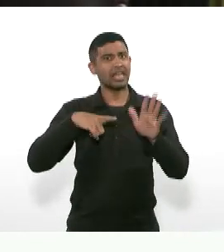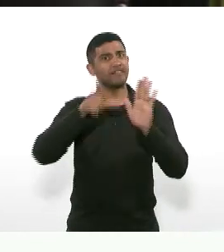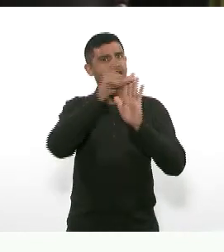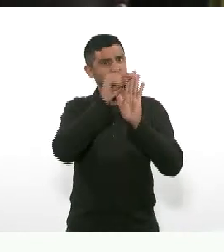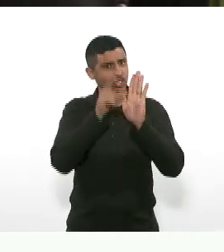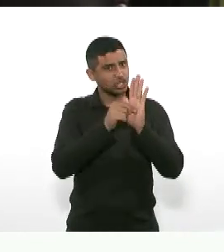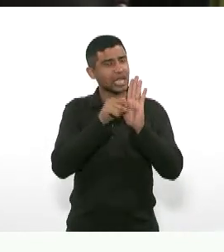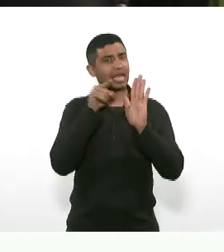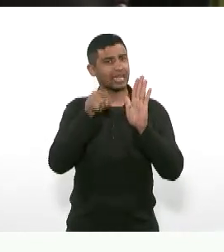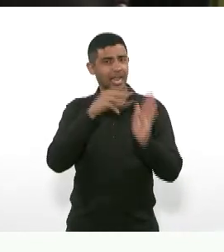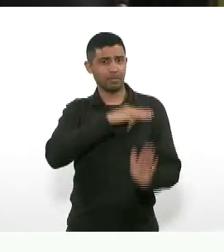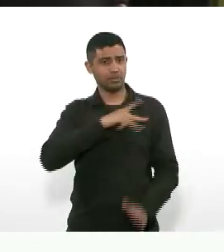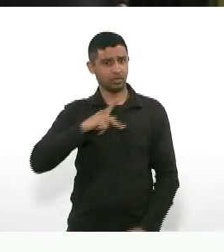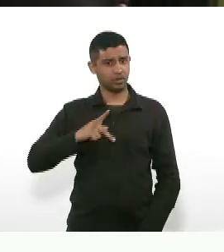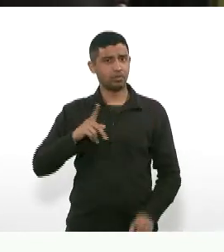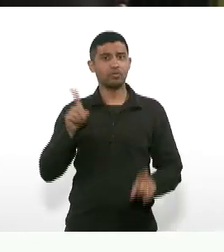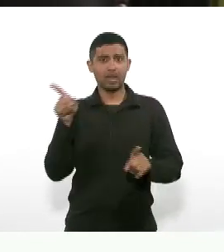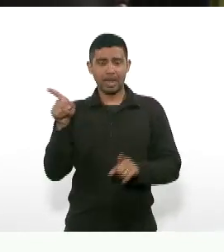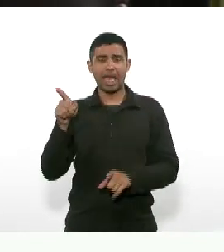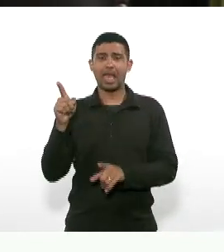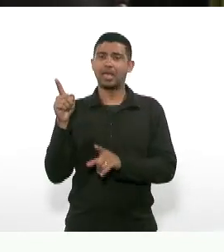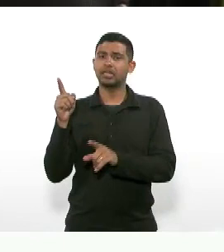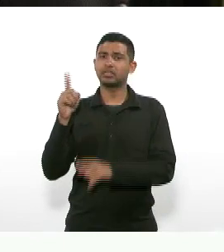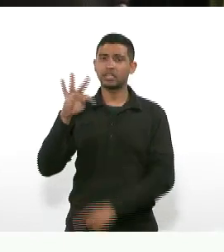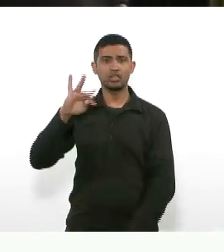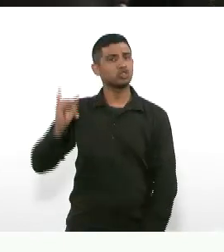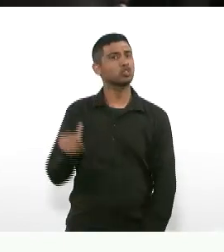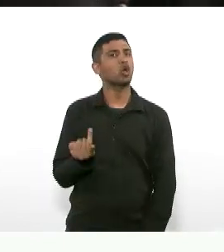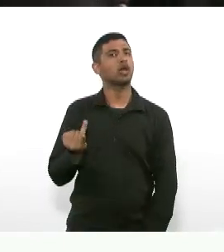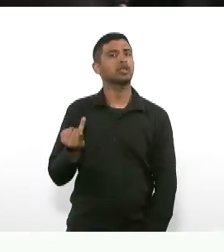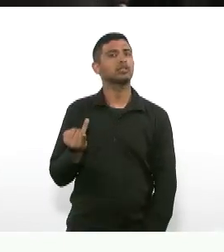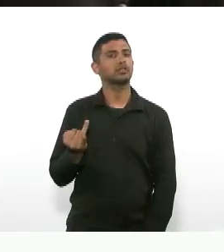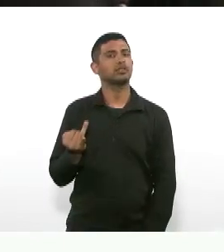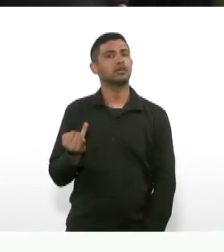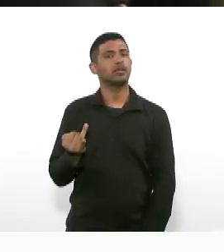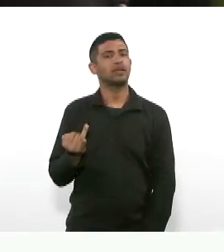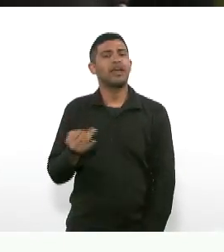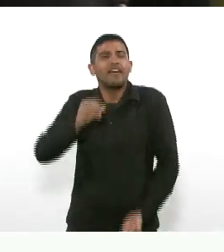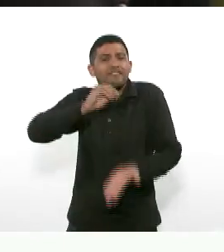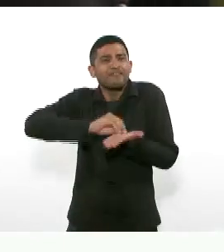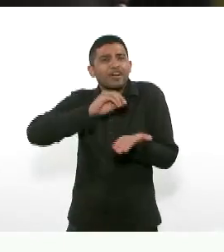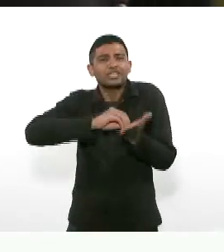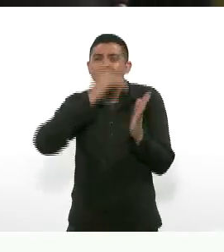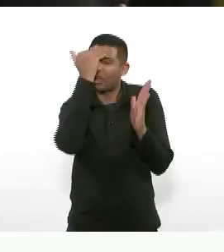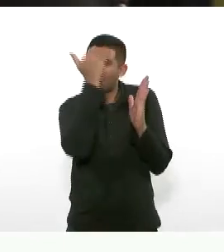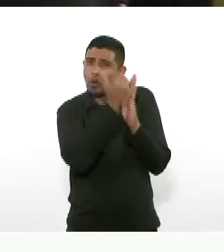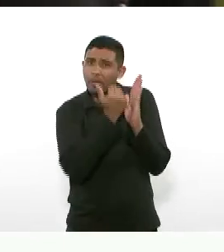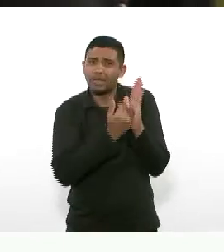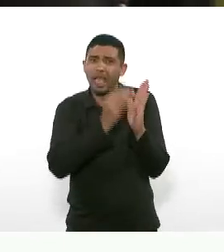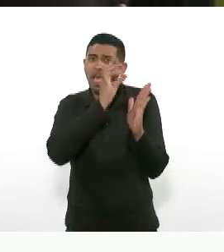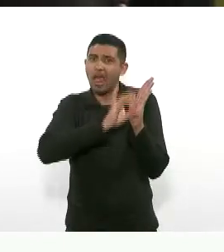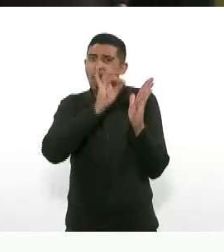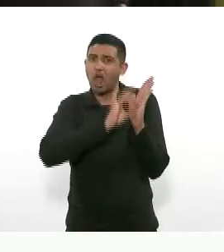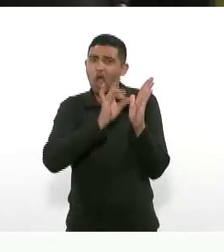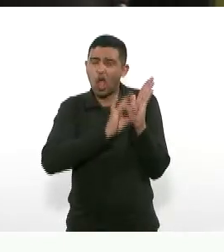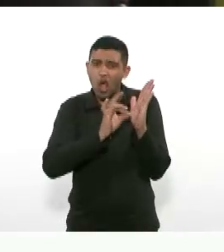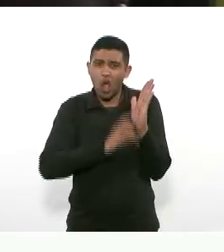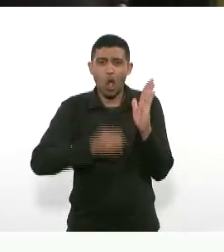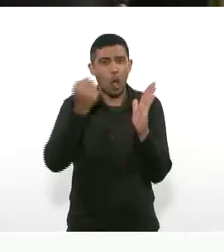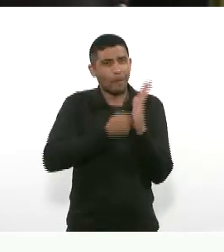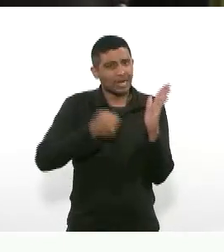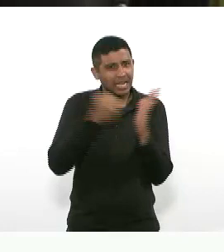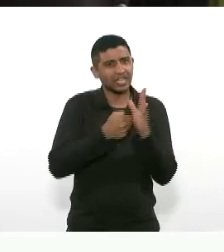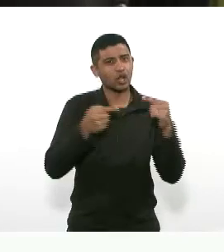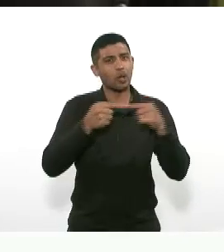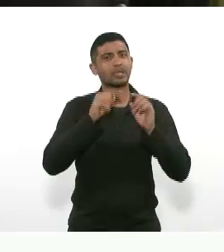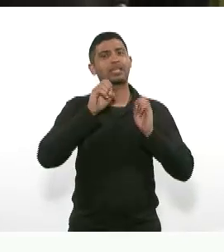Ministério Público, do Tribunal de Contas, a questão do não cumprimento das rubricas orçamentárias obrigatórias da educação